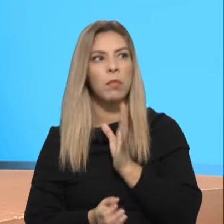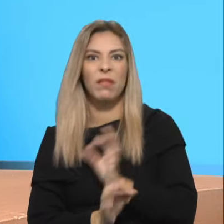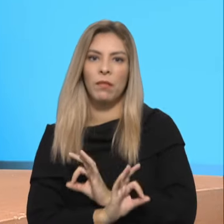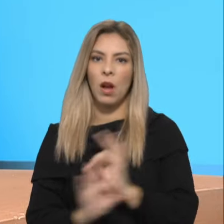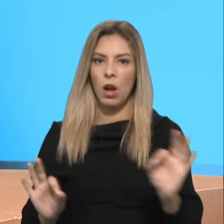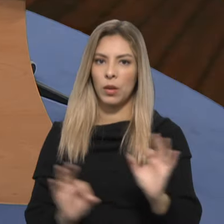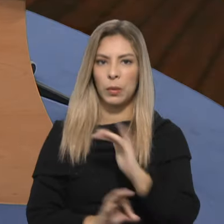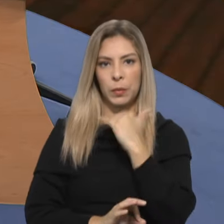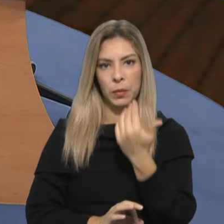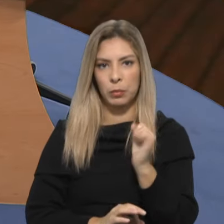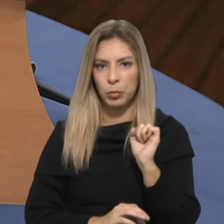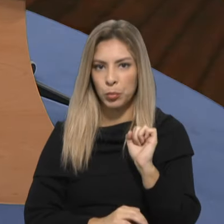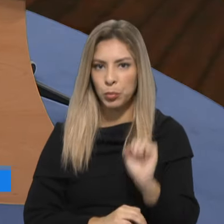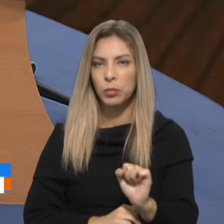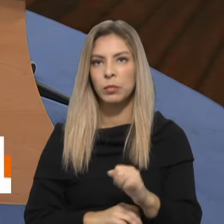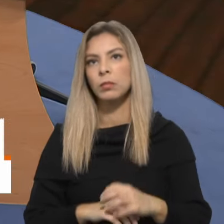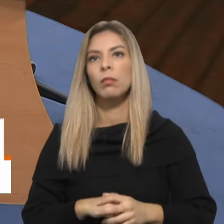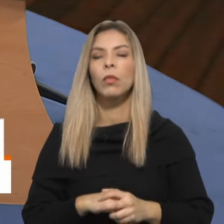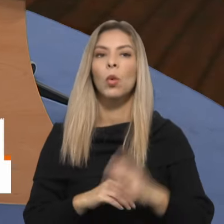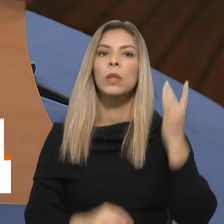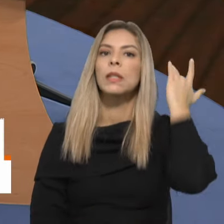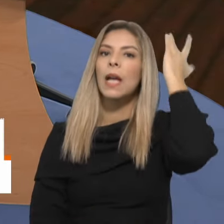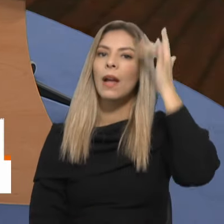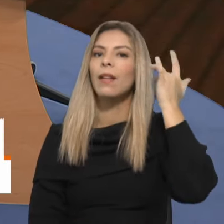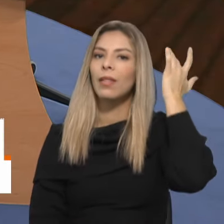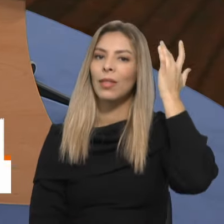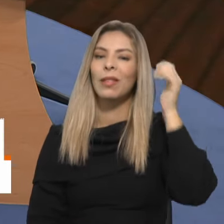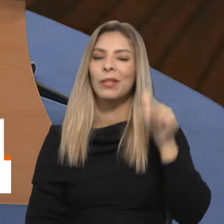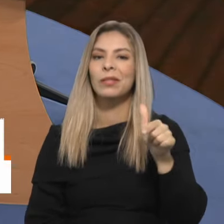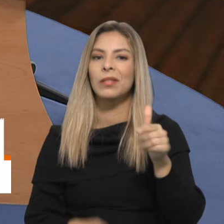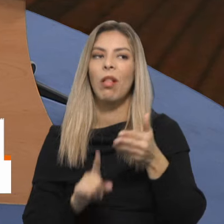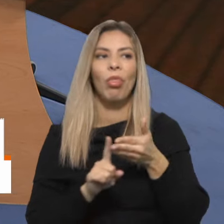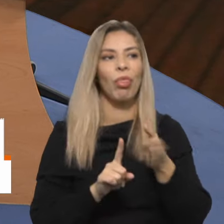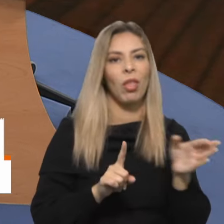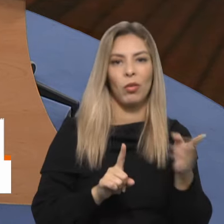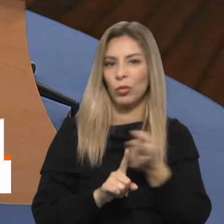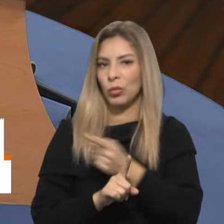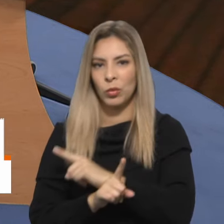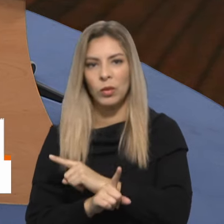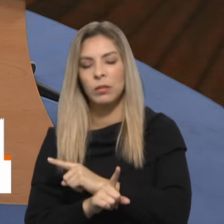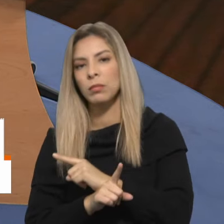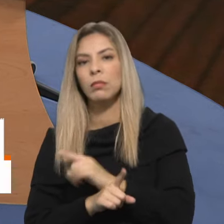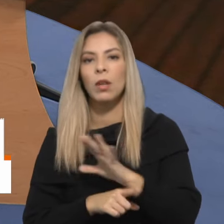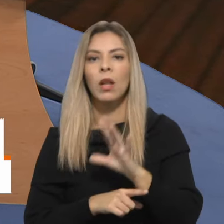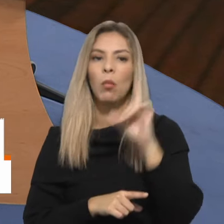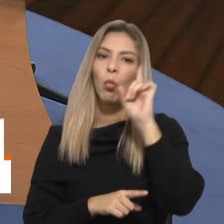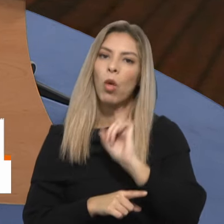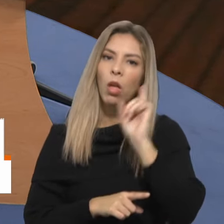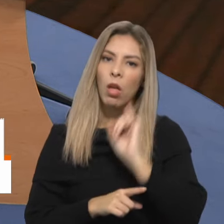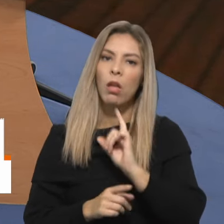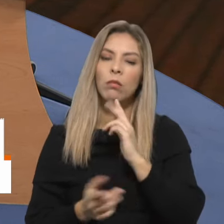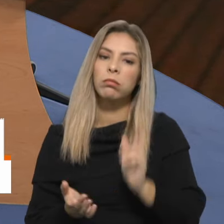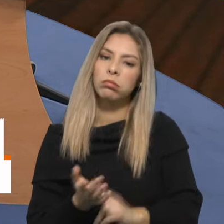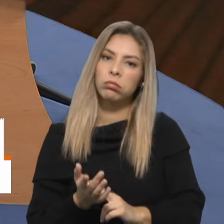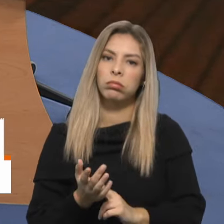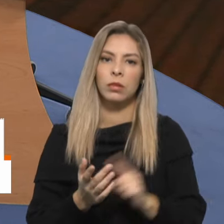realizada. Não alguém cuja santidade a desvia de um caminho comum da humanidade, mas uma mulher em quem, de facto, a